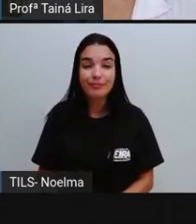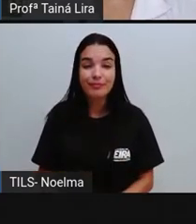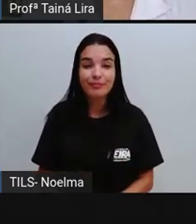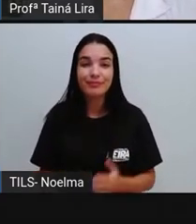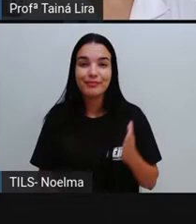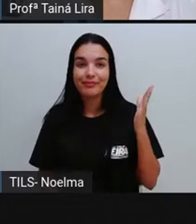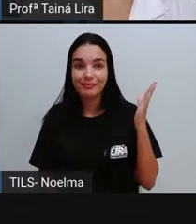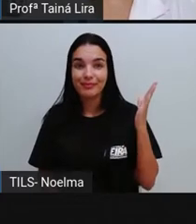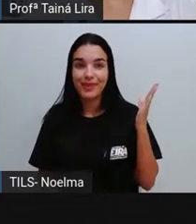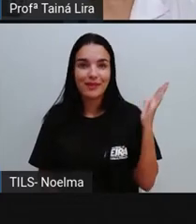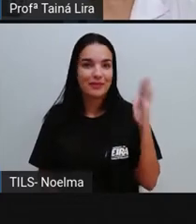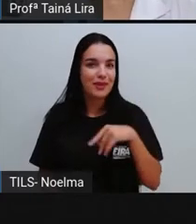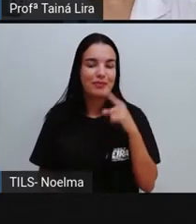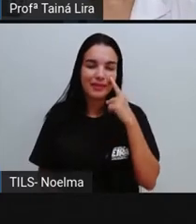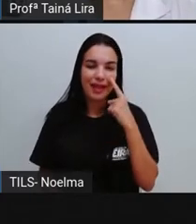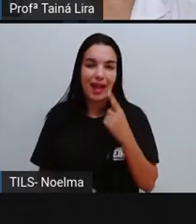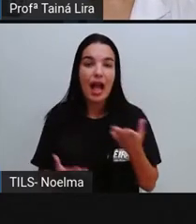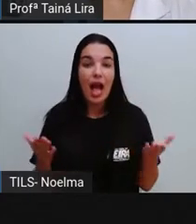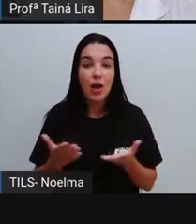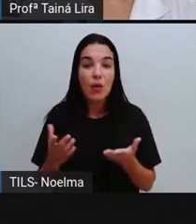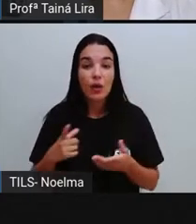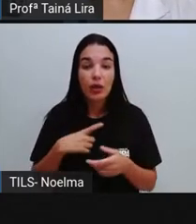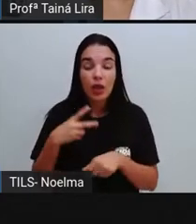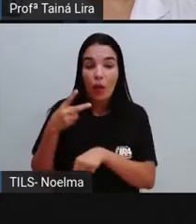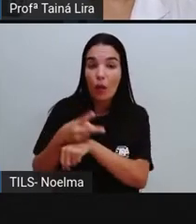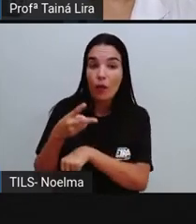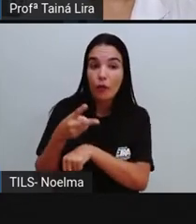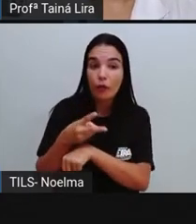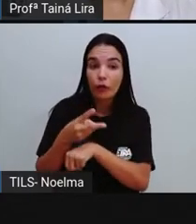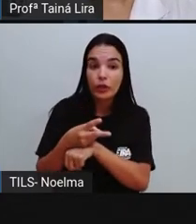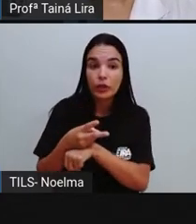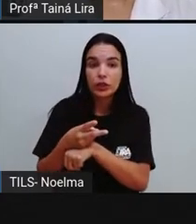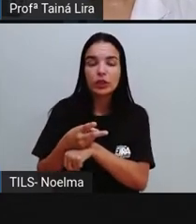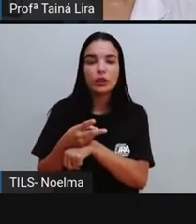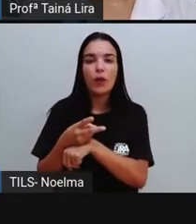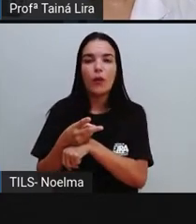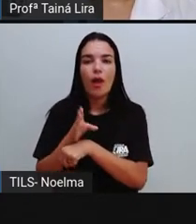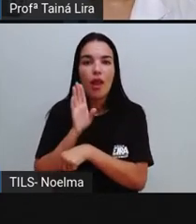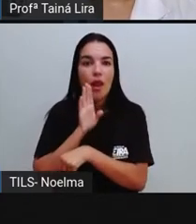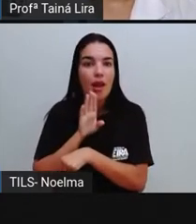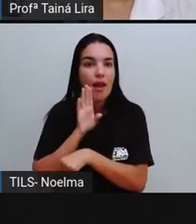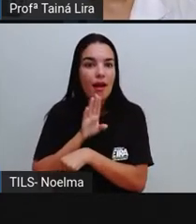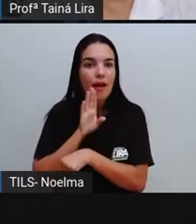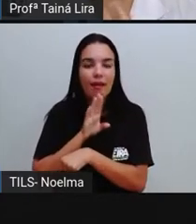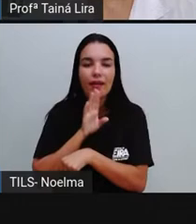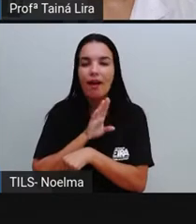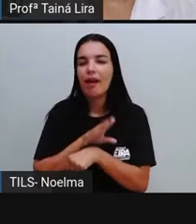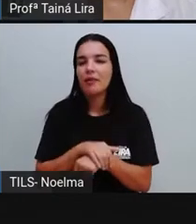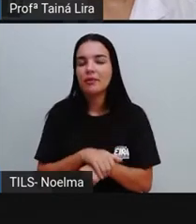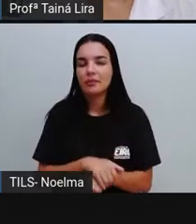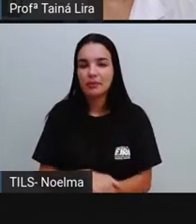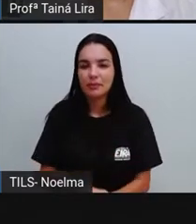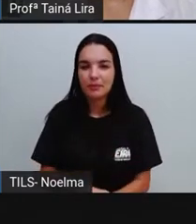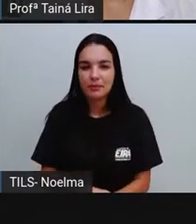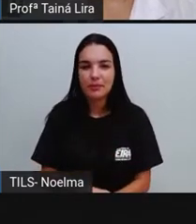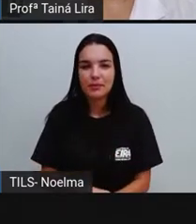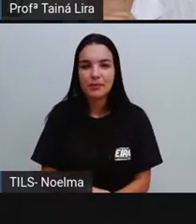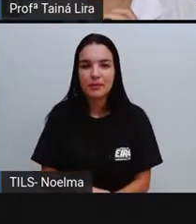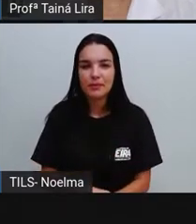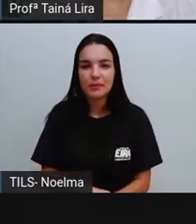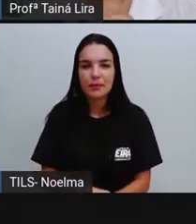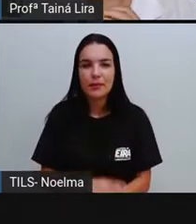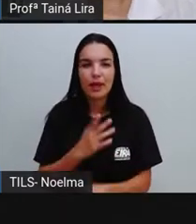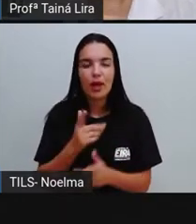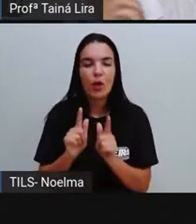Então, vamos lá? Então, a prova vai mostrar para vocês, ó, um vídeo. Tá? De um